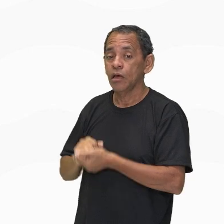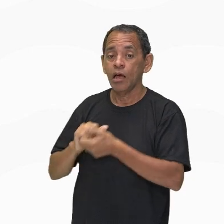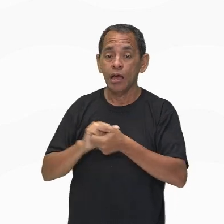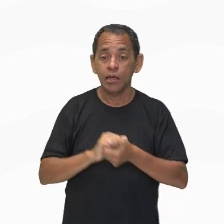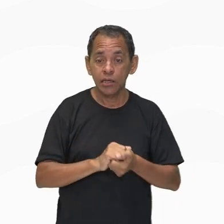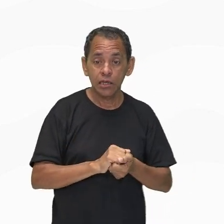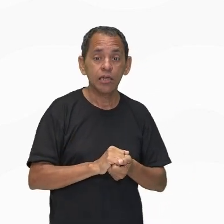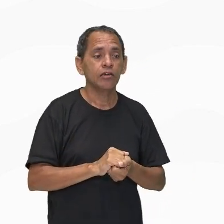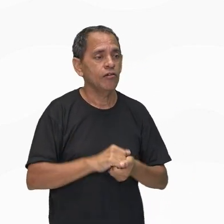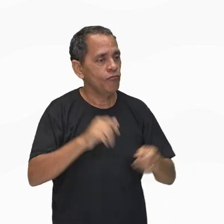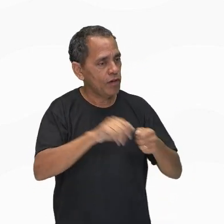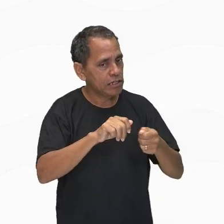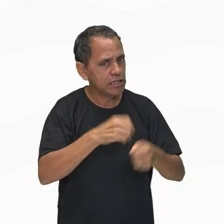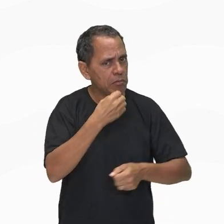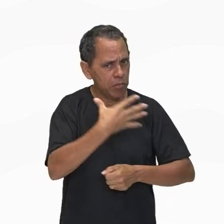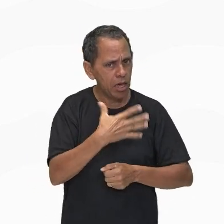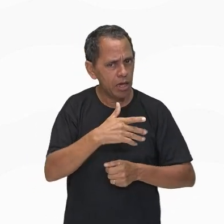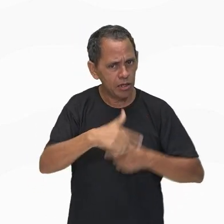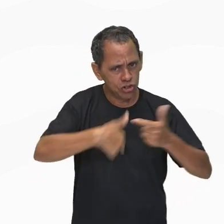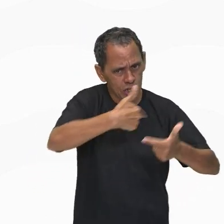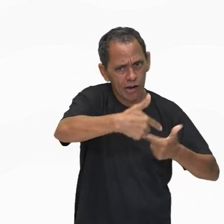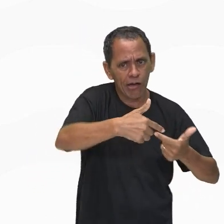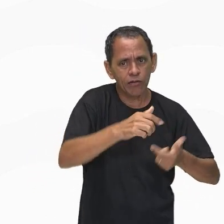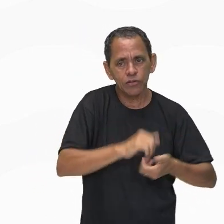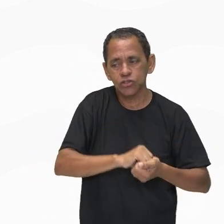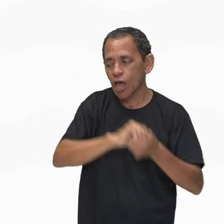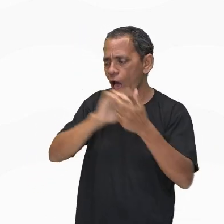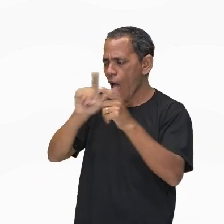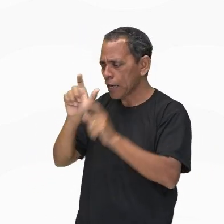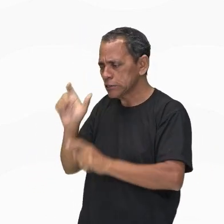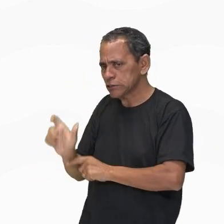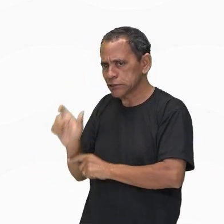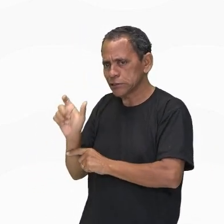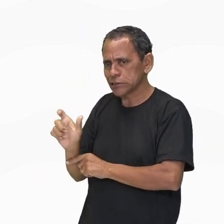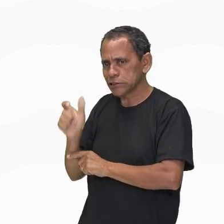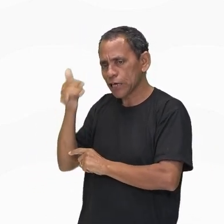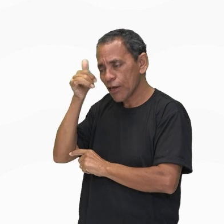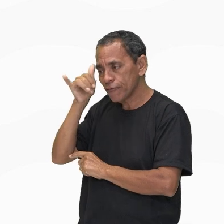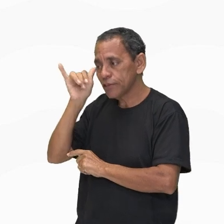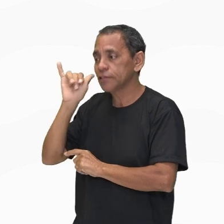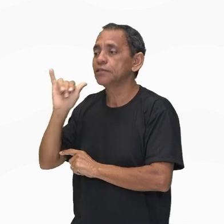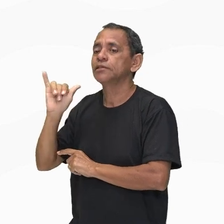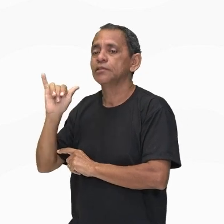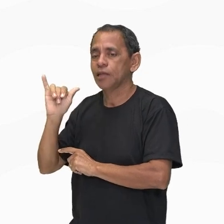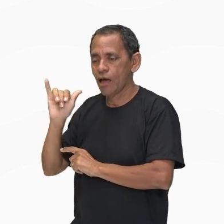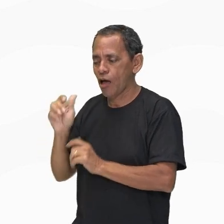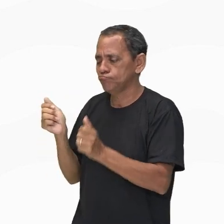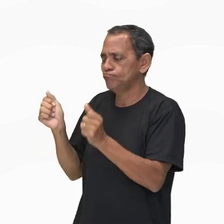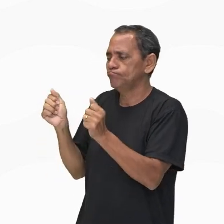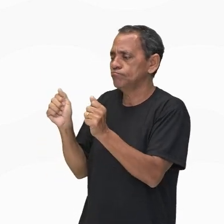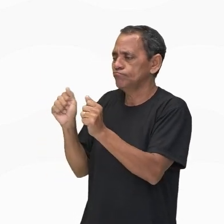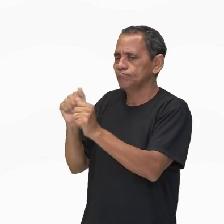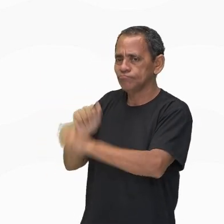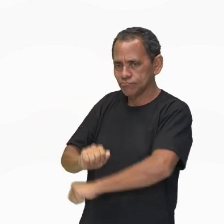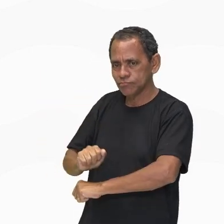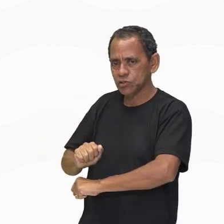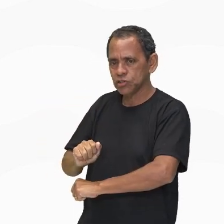as tarefas. E na extrínseca, é para evitar uma possível reprovação. Então, aí eu estou